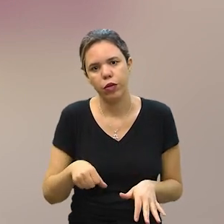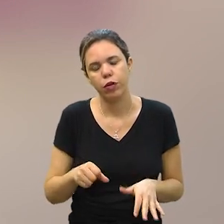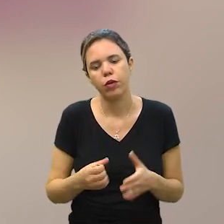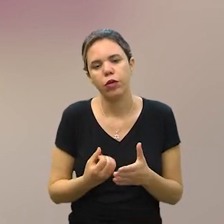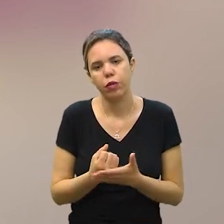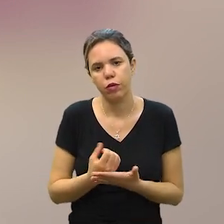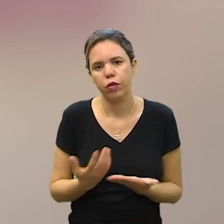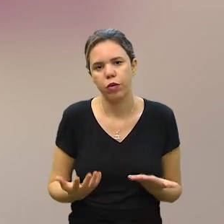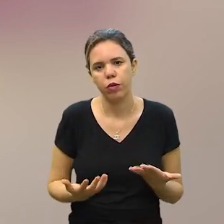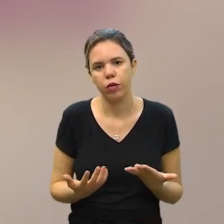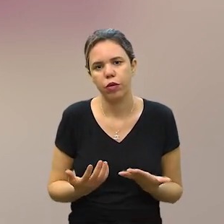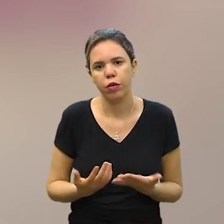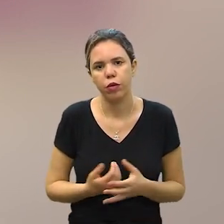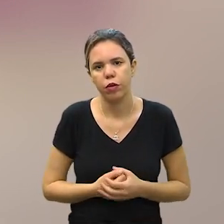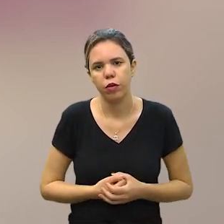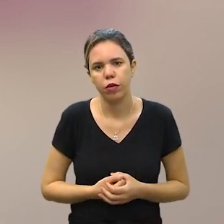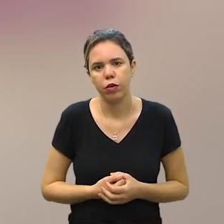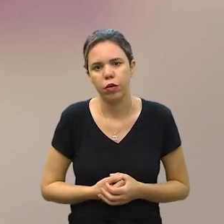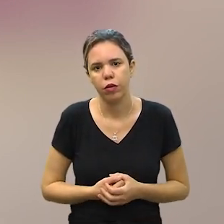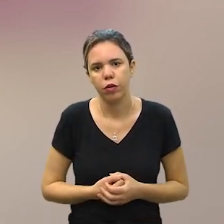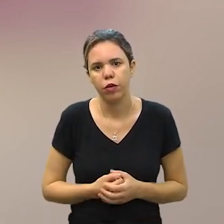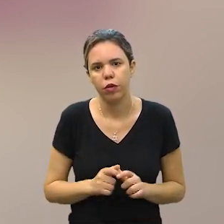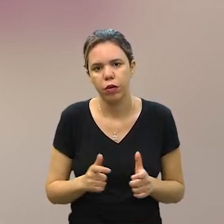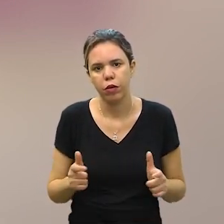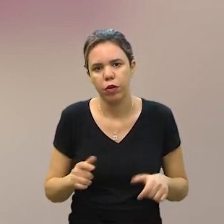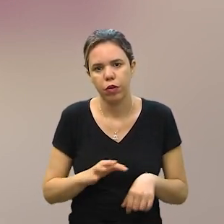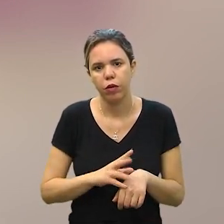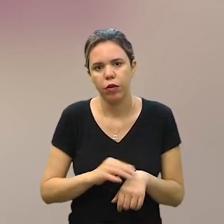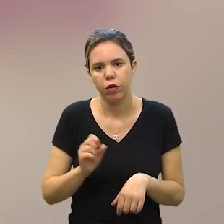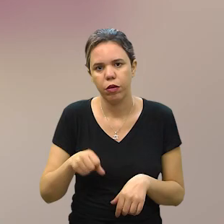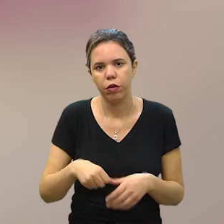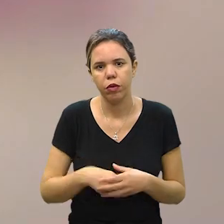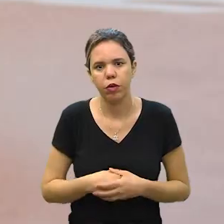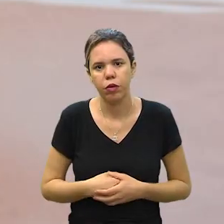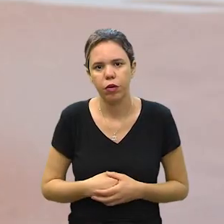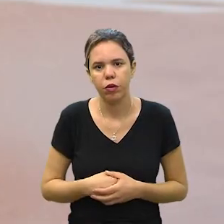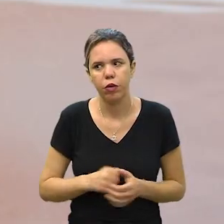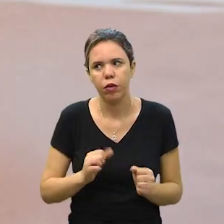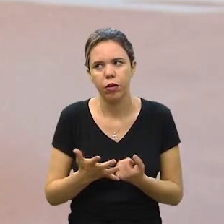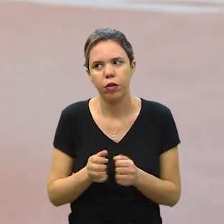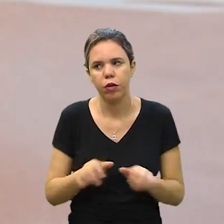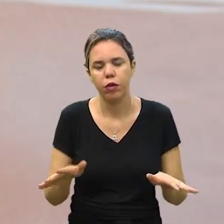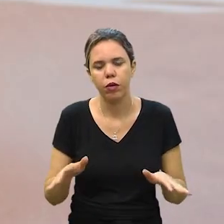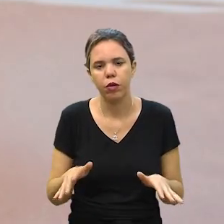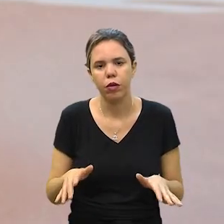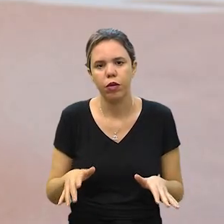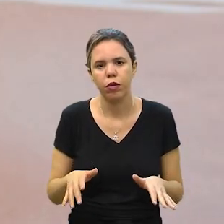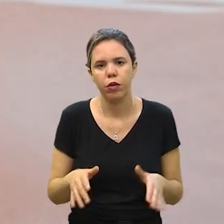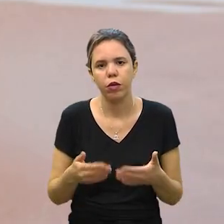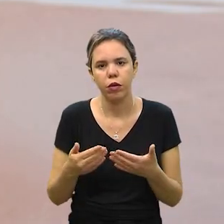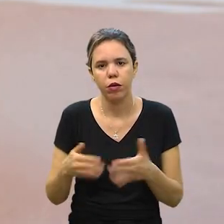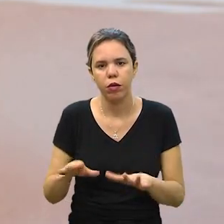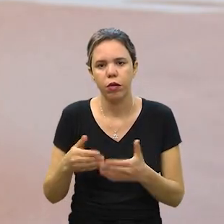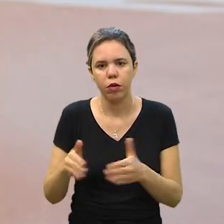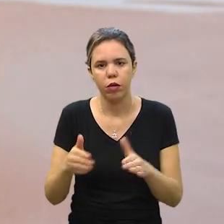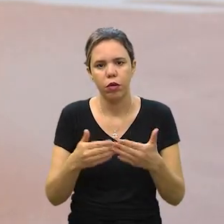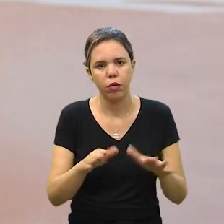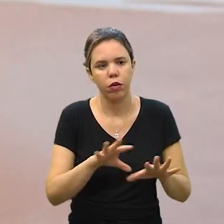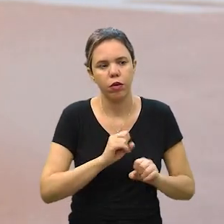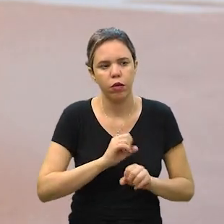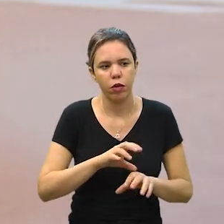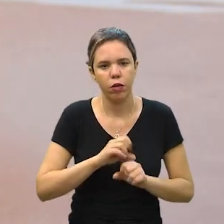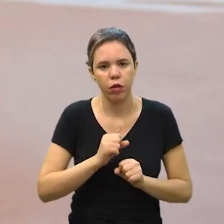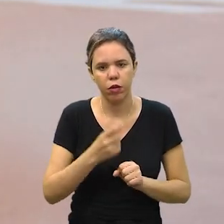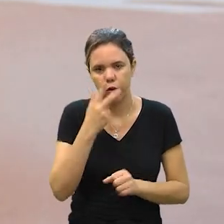sim, pode contribuir para desencadear essa doença, sim. A pandemia tem sido aí muitos gatilhos para algumas